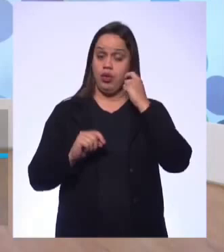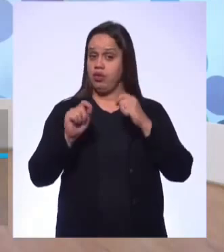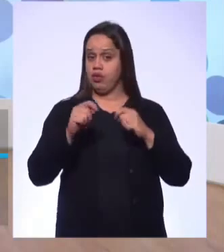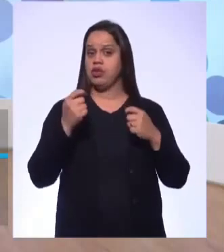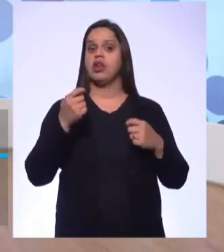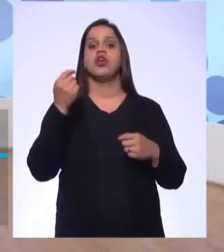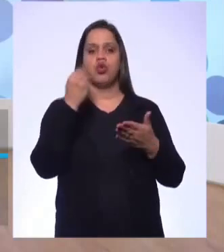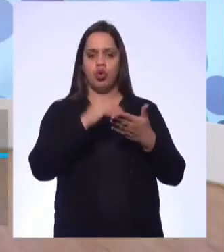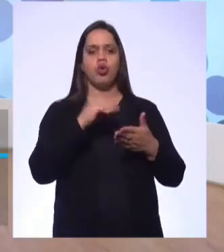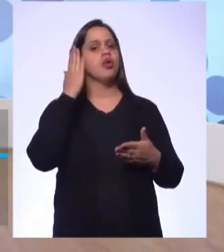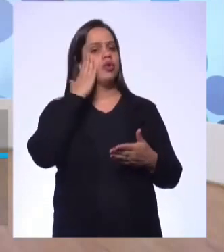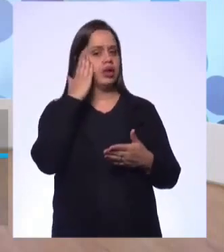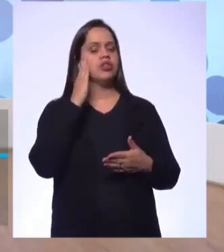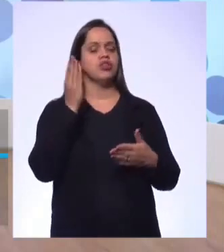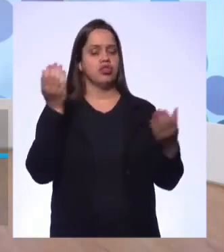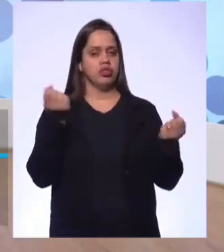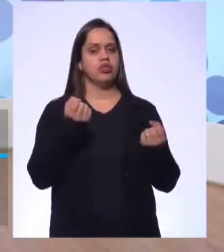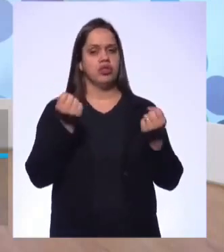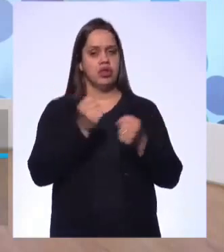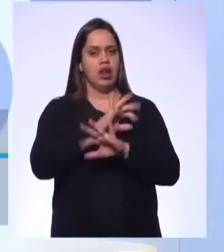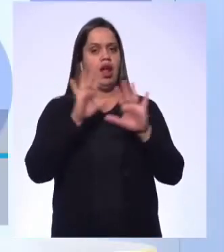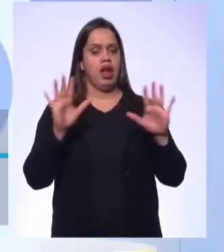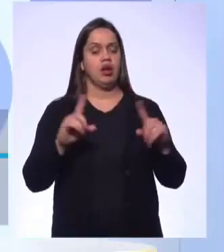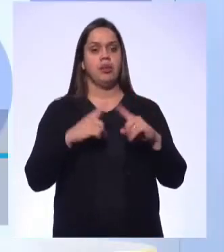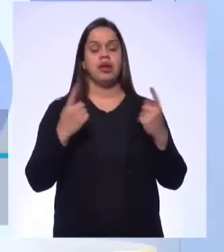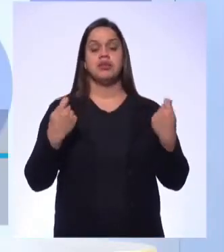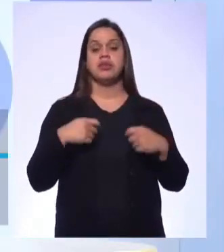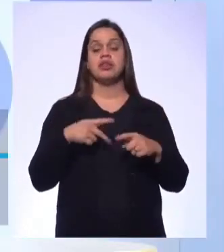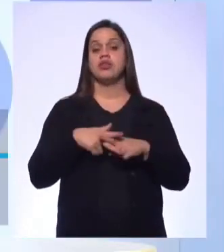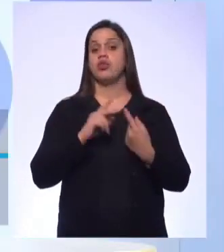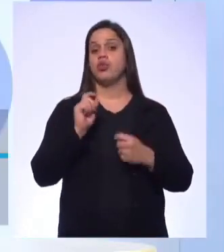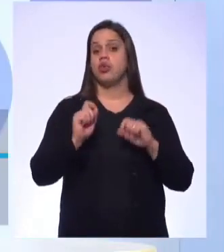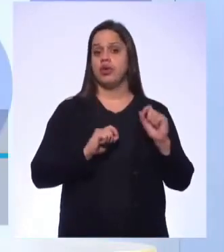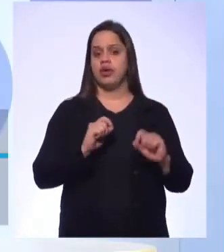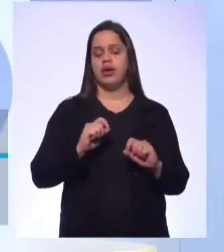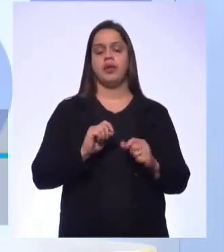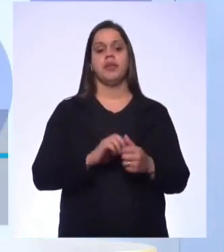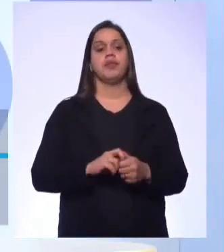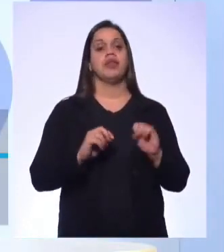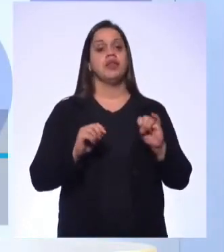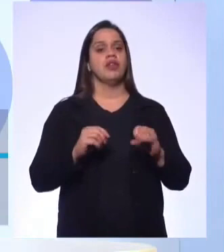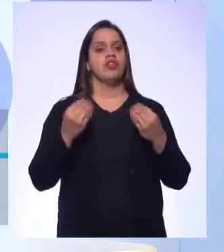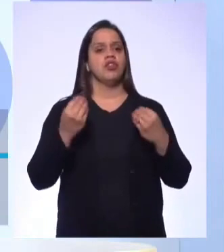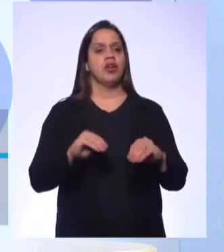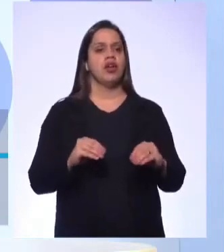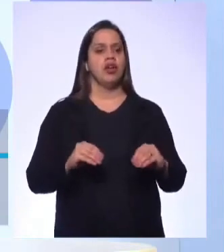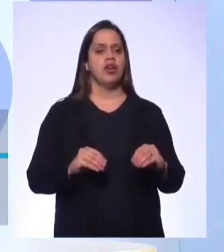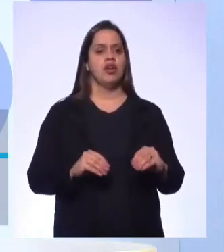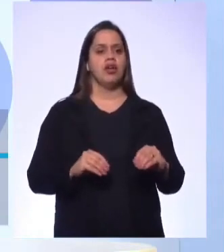eu entendi perfeitamente. Mas o que você precisa, então, corrigir agora? Se a gente deixar assim,